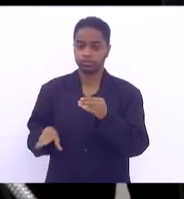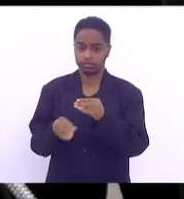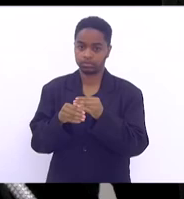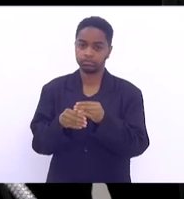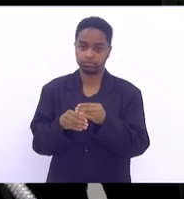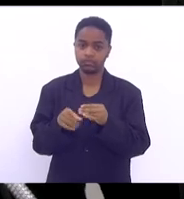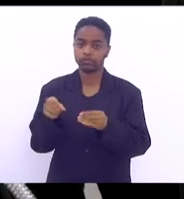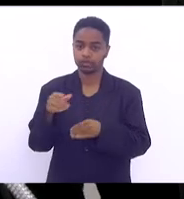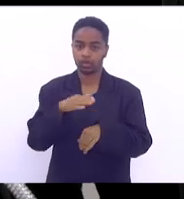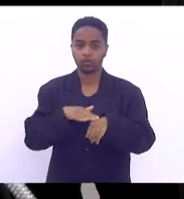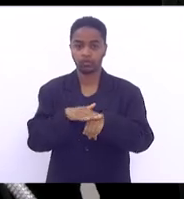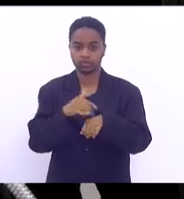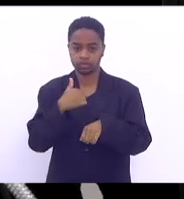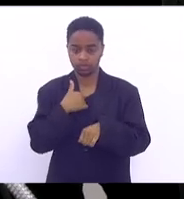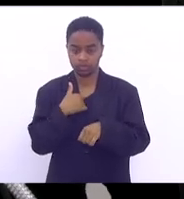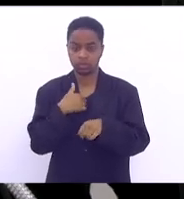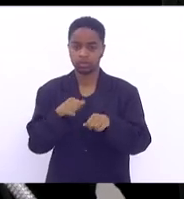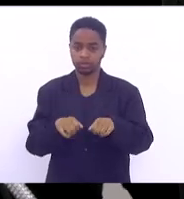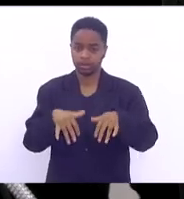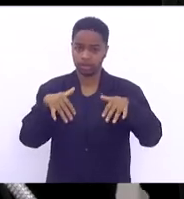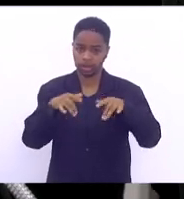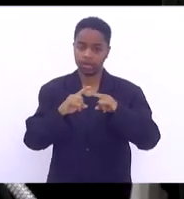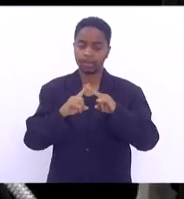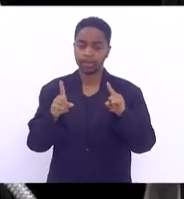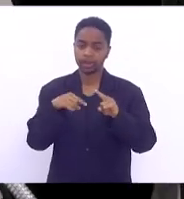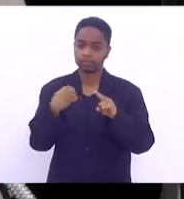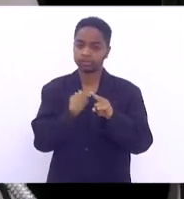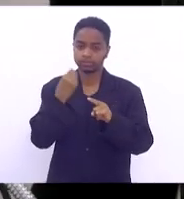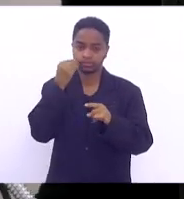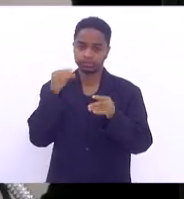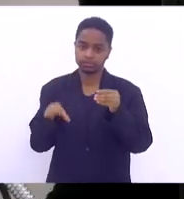tinha conversado comigo em plenário. Ok, obrigado. Para que possamos incluir.